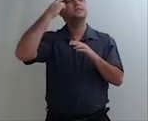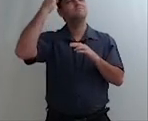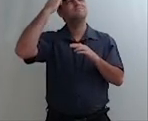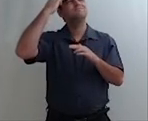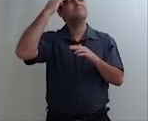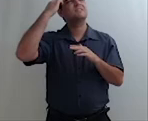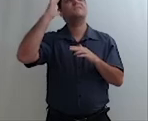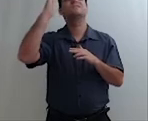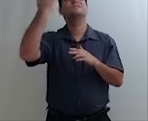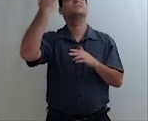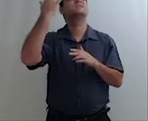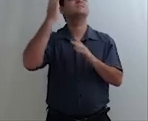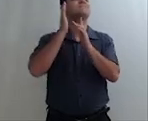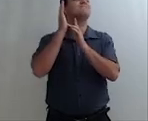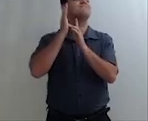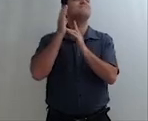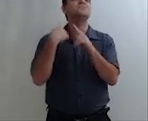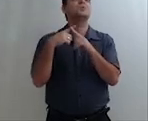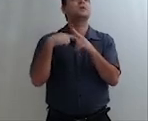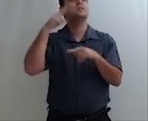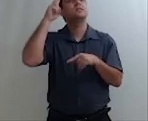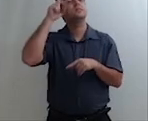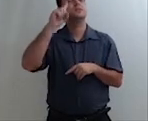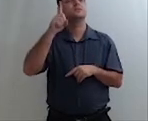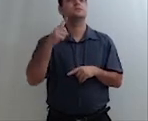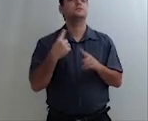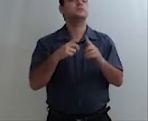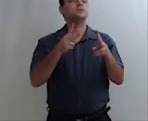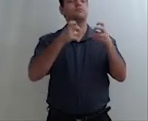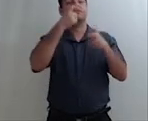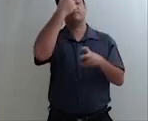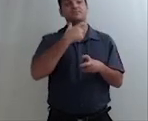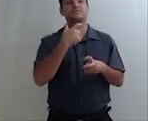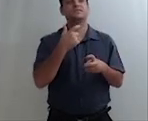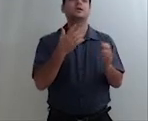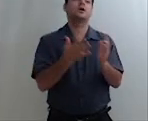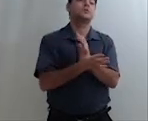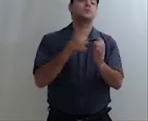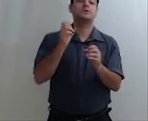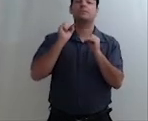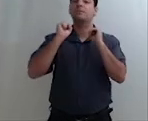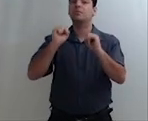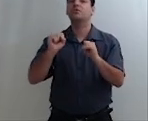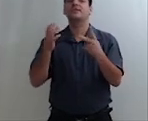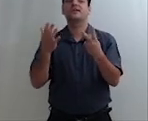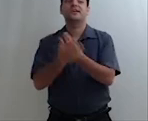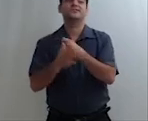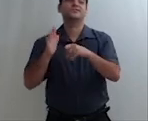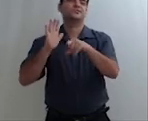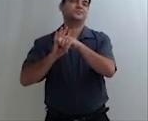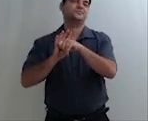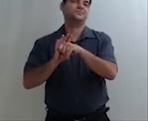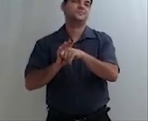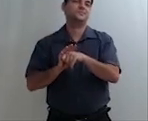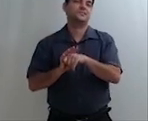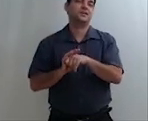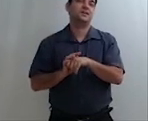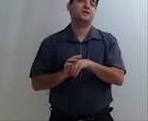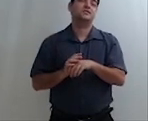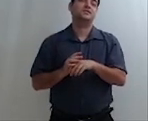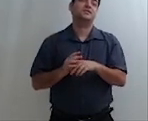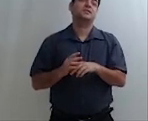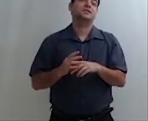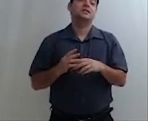penal especialmente relevante no reconhecimento de autores do crime onde a emoção o tempo e lapsos